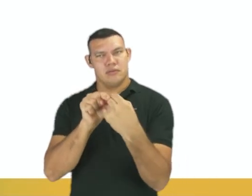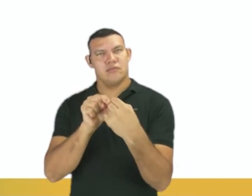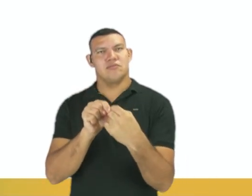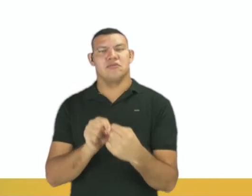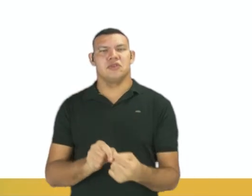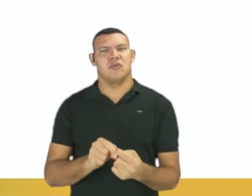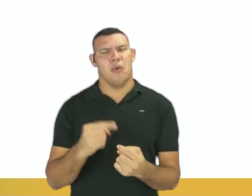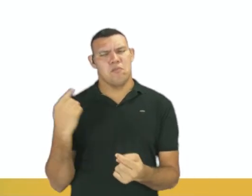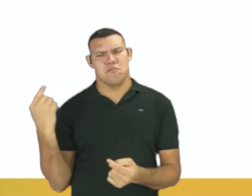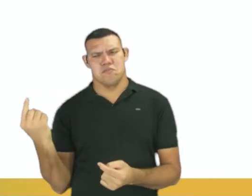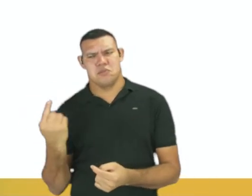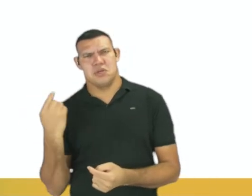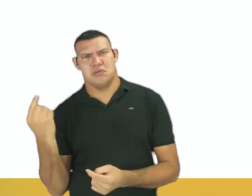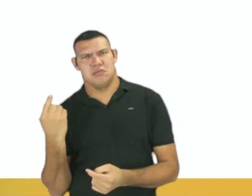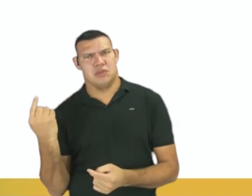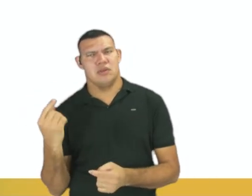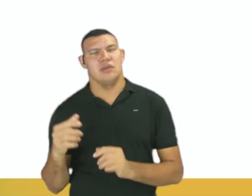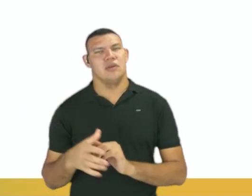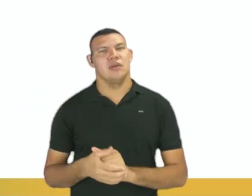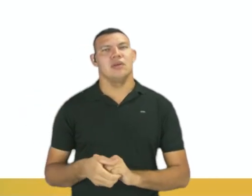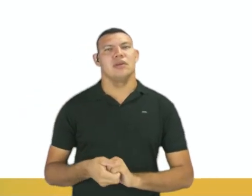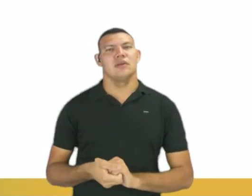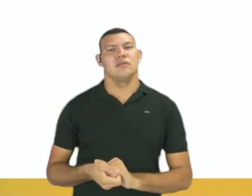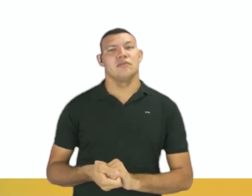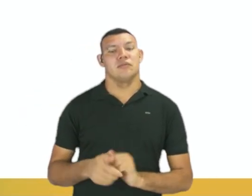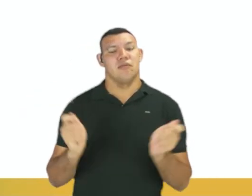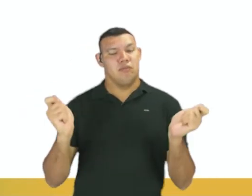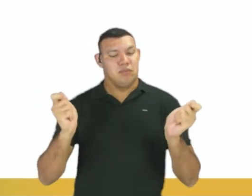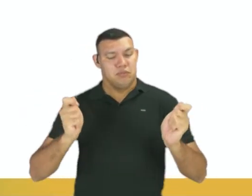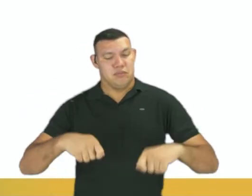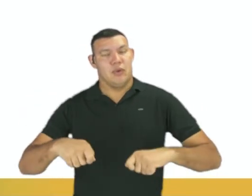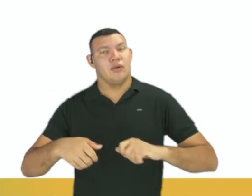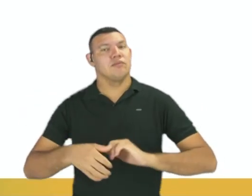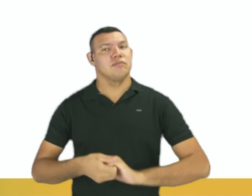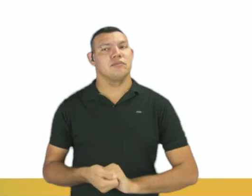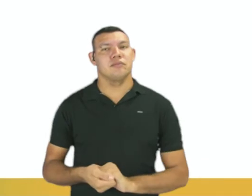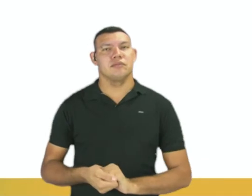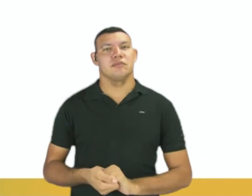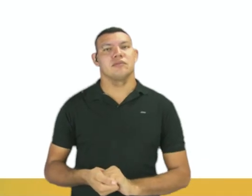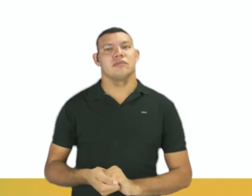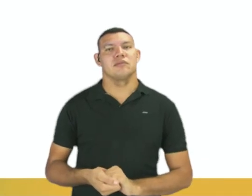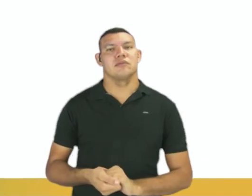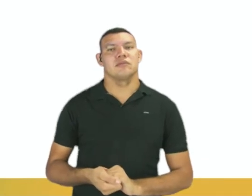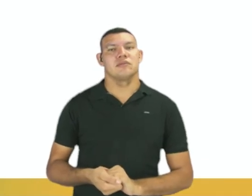vir sozinhas mas não é o caso isso permite que é